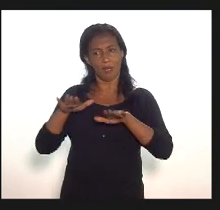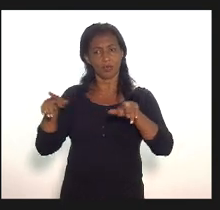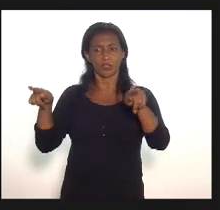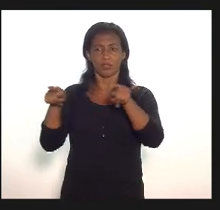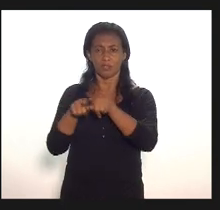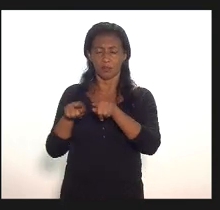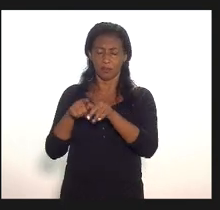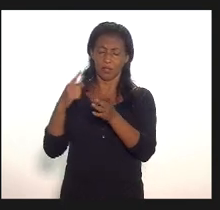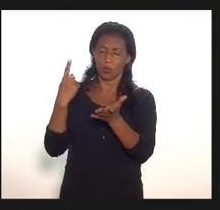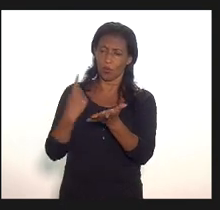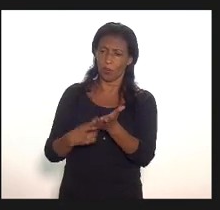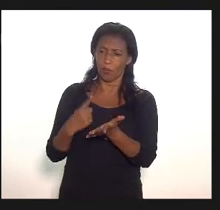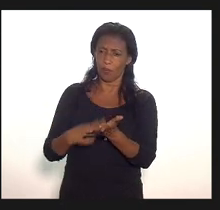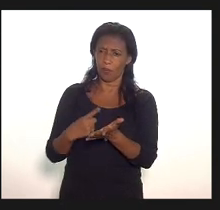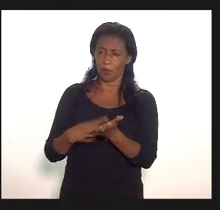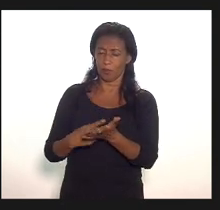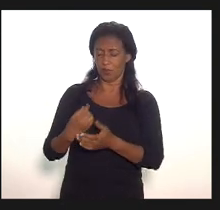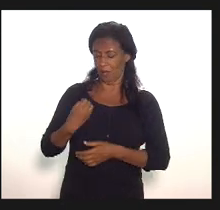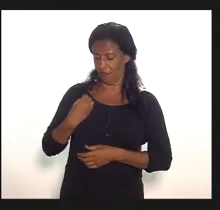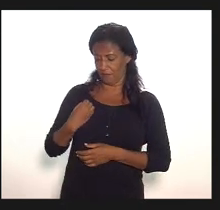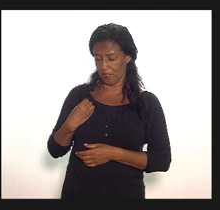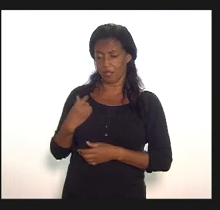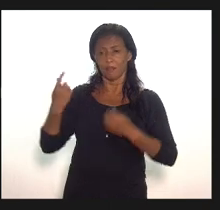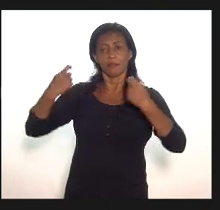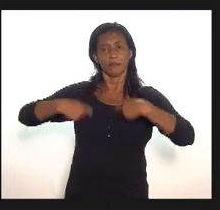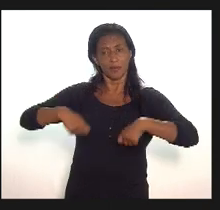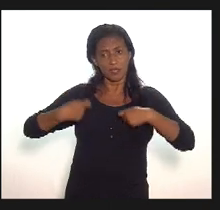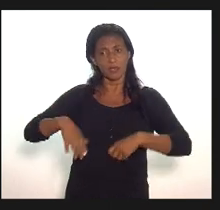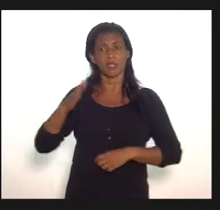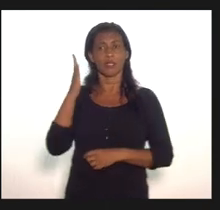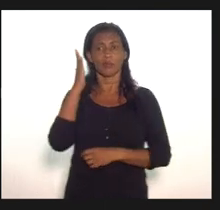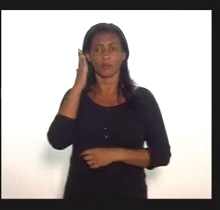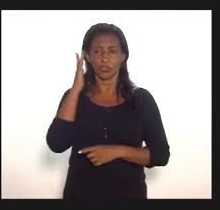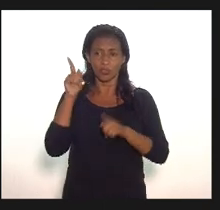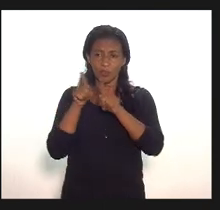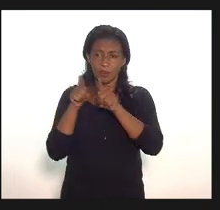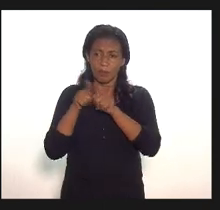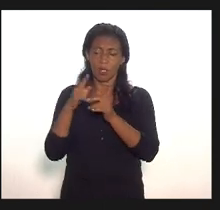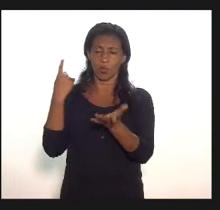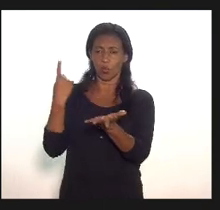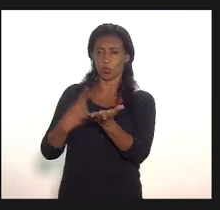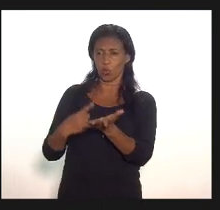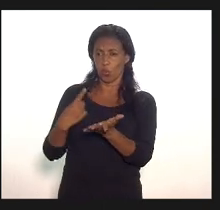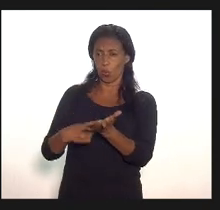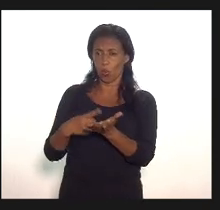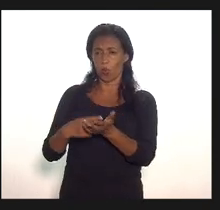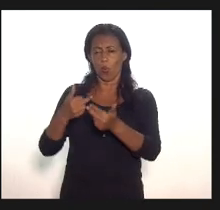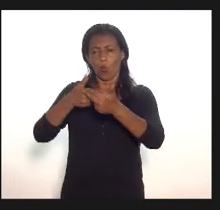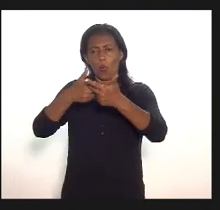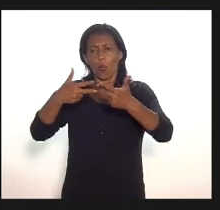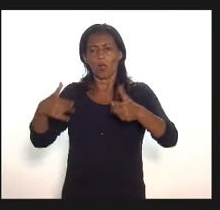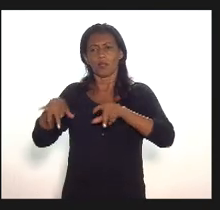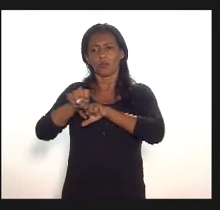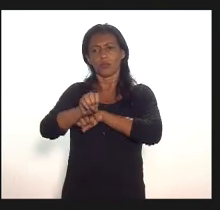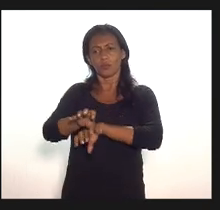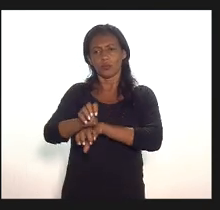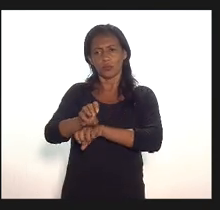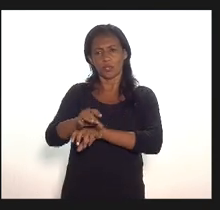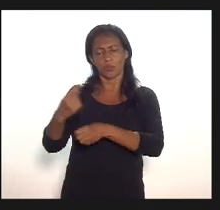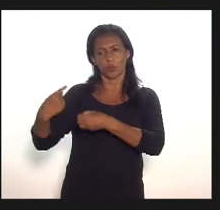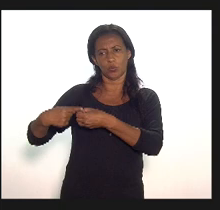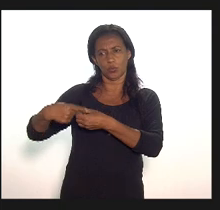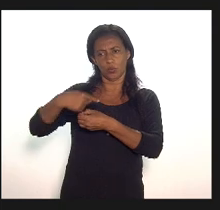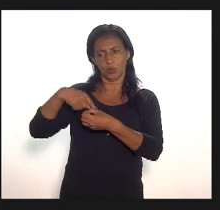ao compromisso de manutenção da vida, precisamos também manter o nosso compromisso com a qualidade da educação